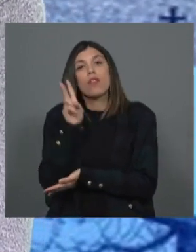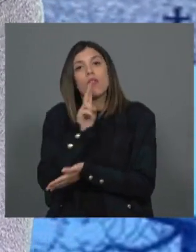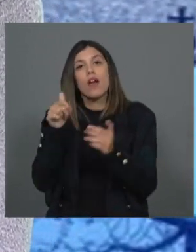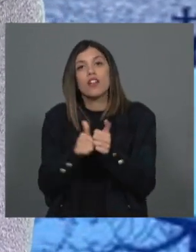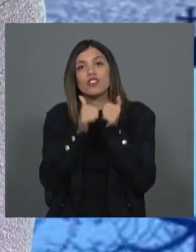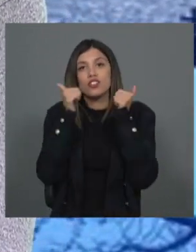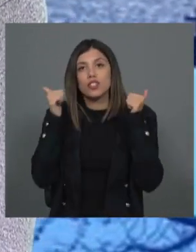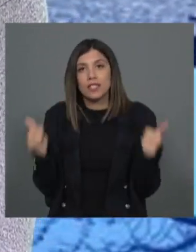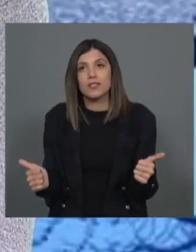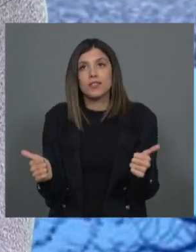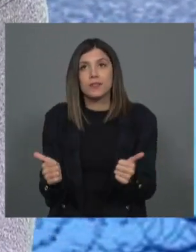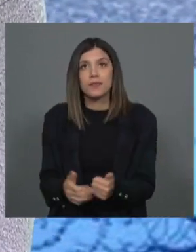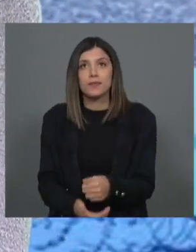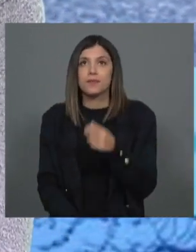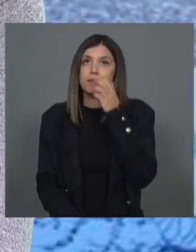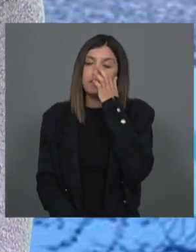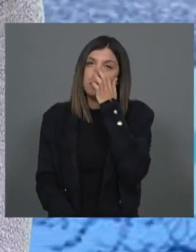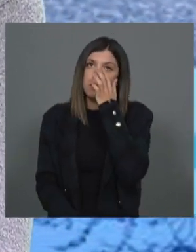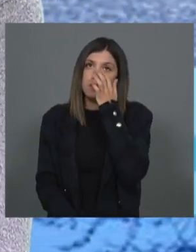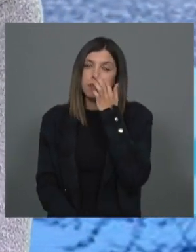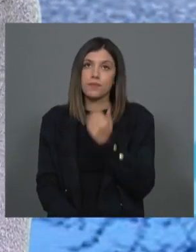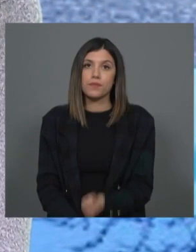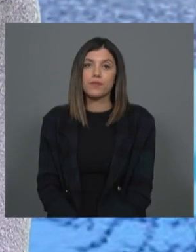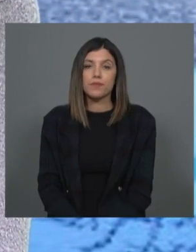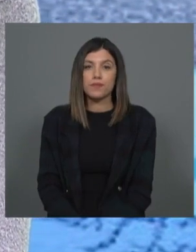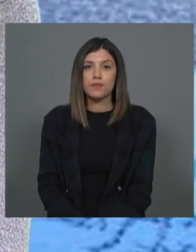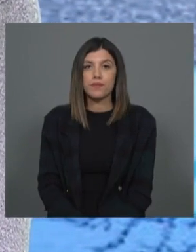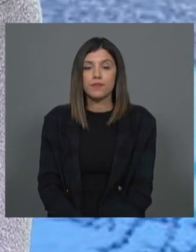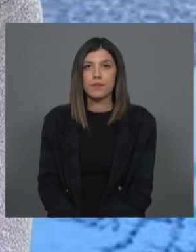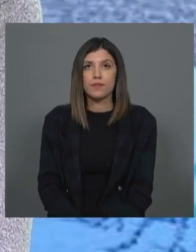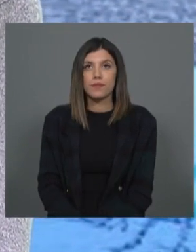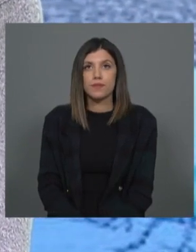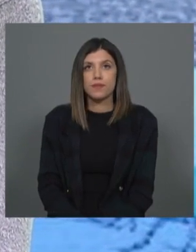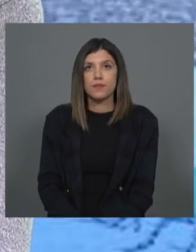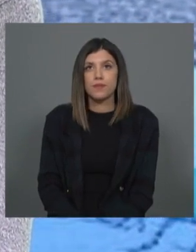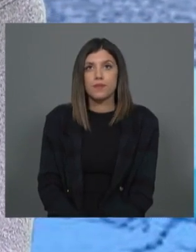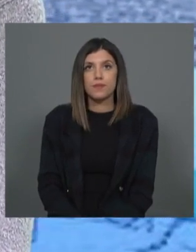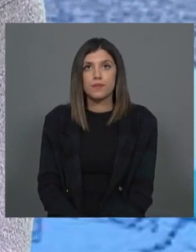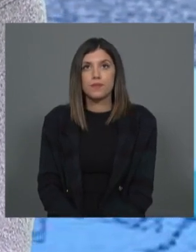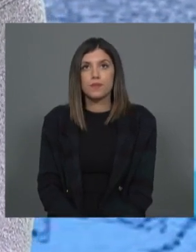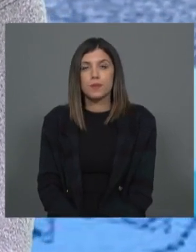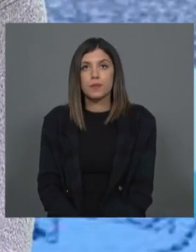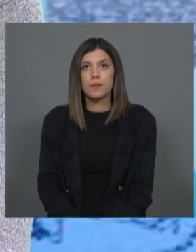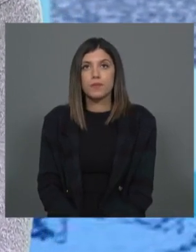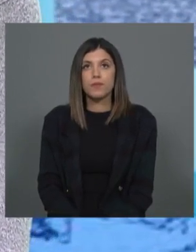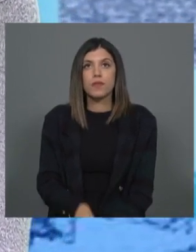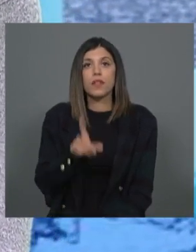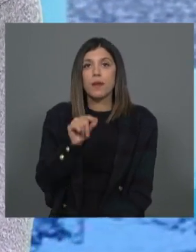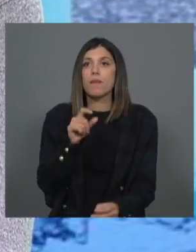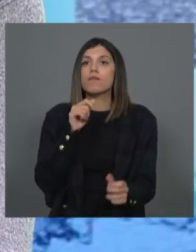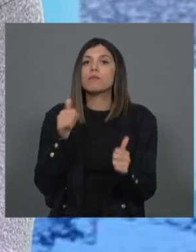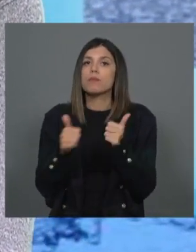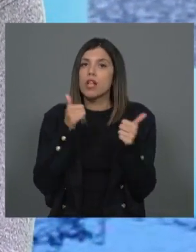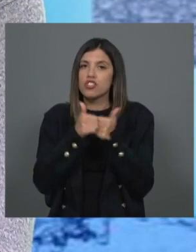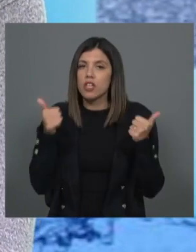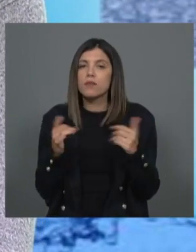comunidade mais cotidianamente, poderem desenvolver desenvolver isso e comunicar connosco tudo aquilo